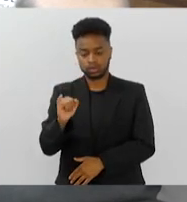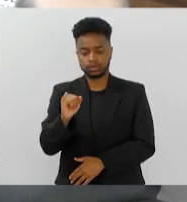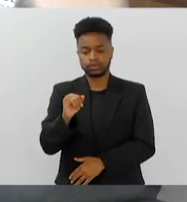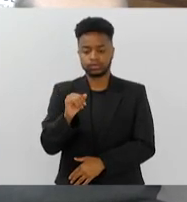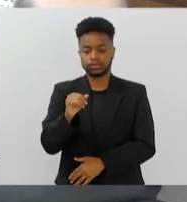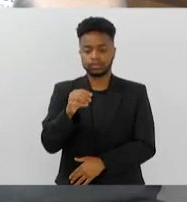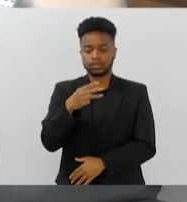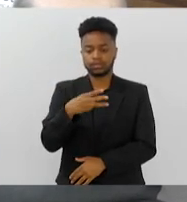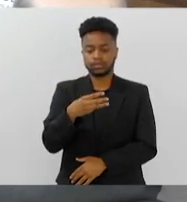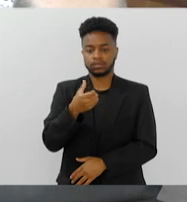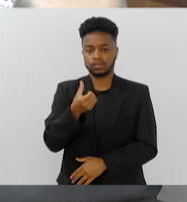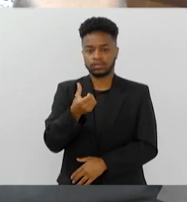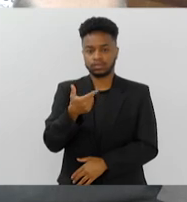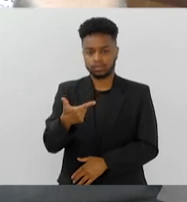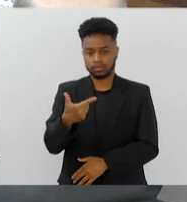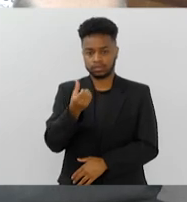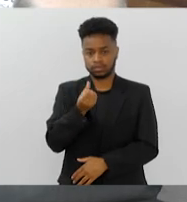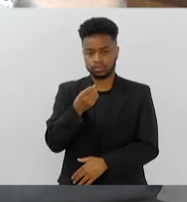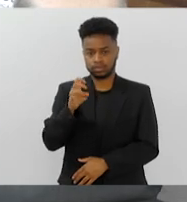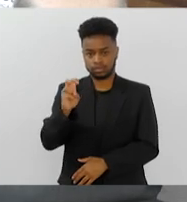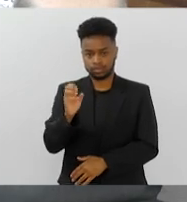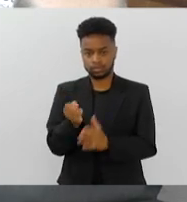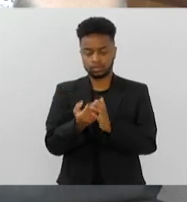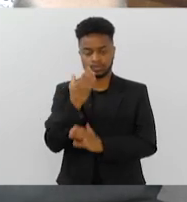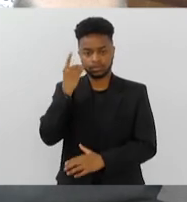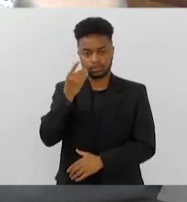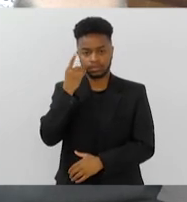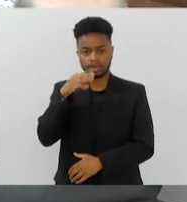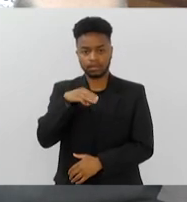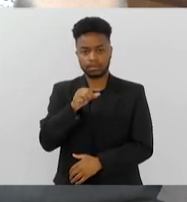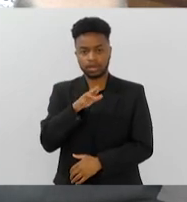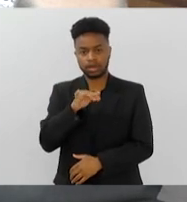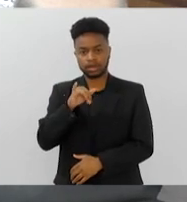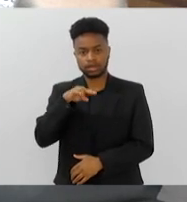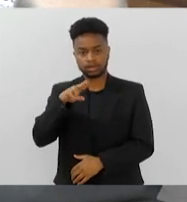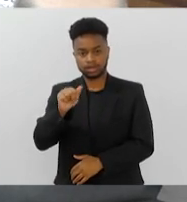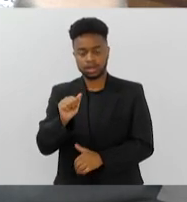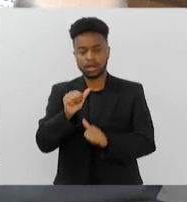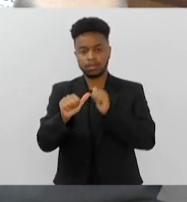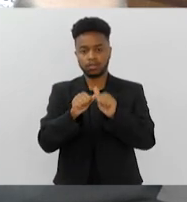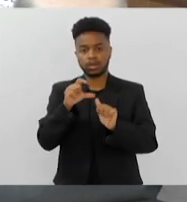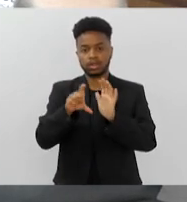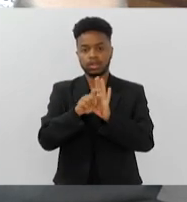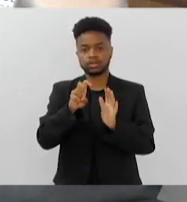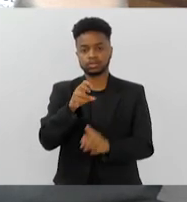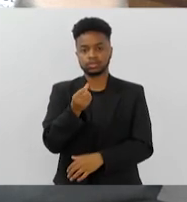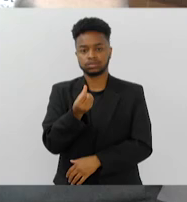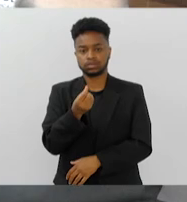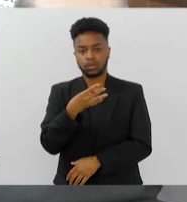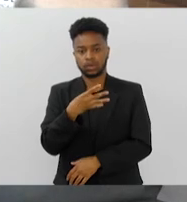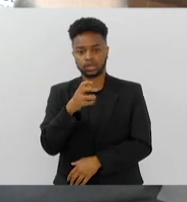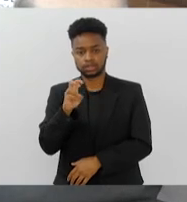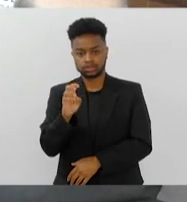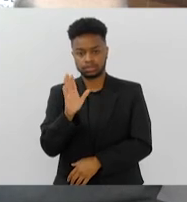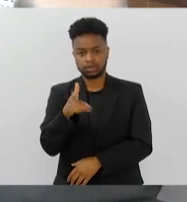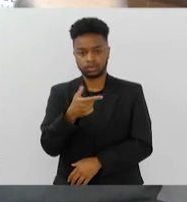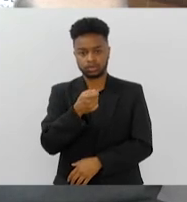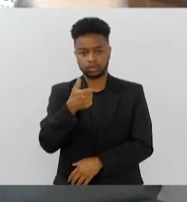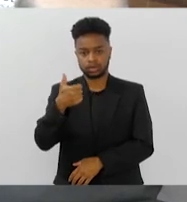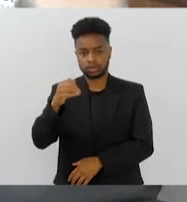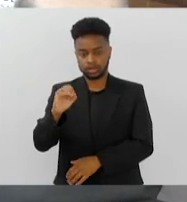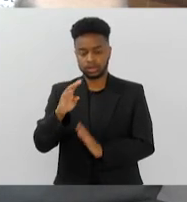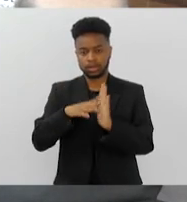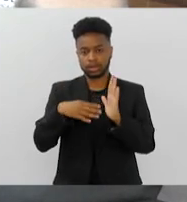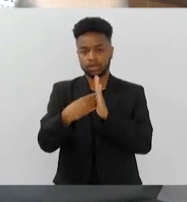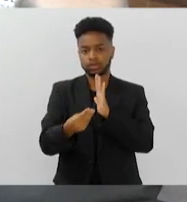de 24, de autoria da deputada Marina, do MST, que altera a lei número 5.645, de 6 de janeiro de 2010, para incluir no calendário oficial do Estado do